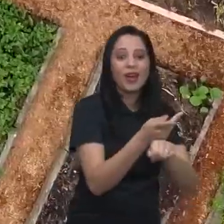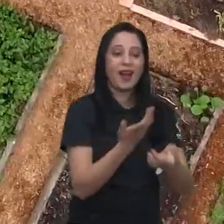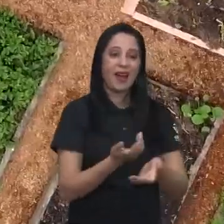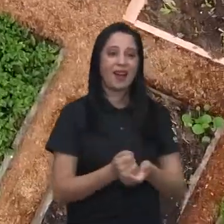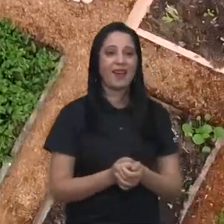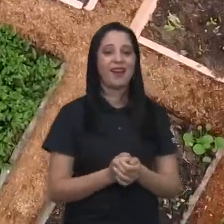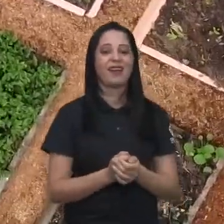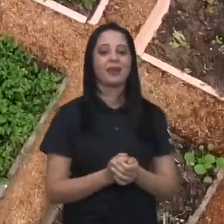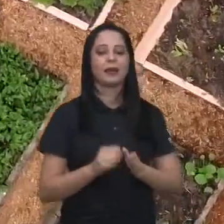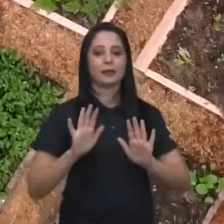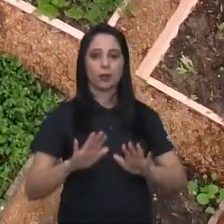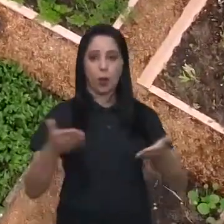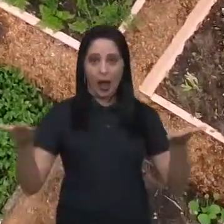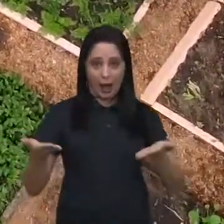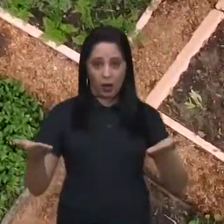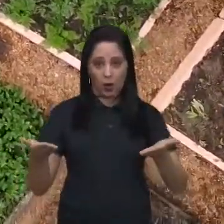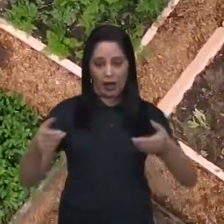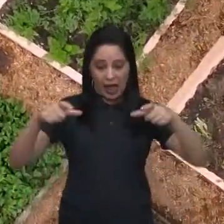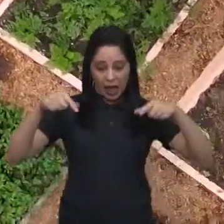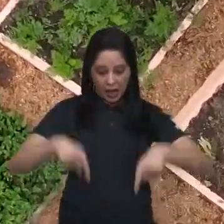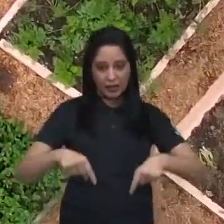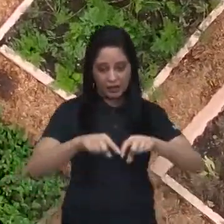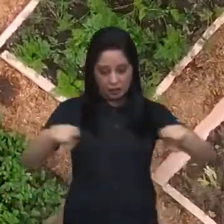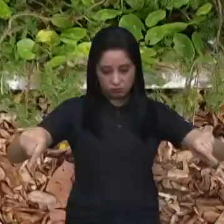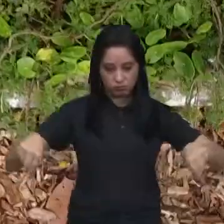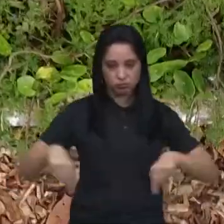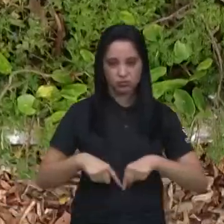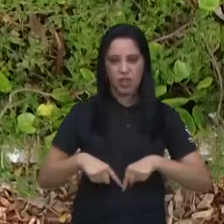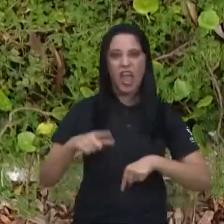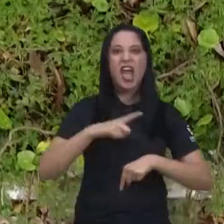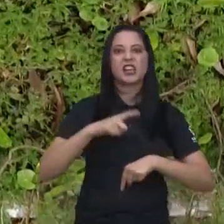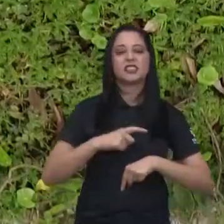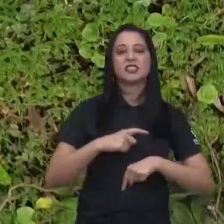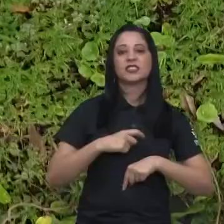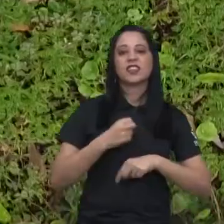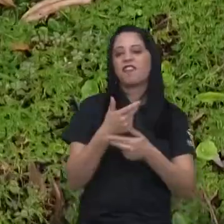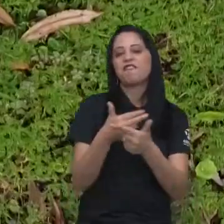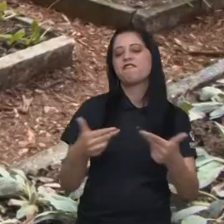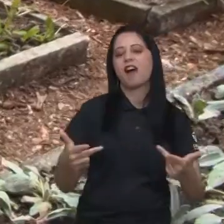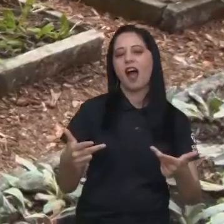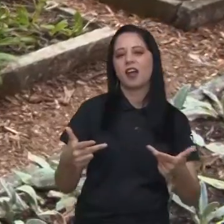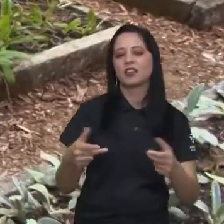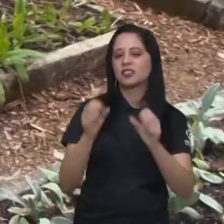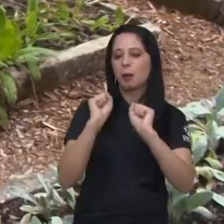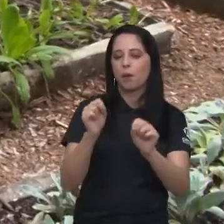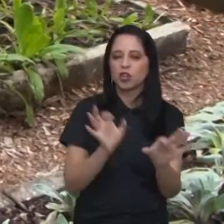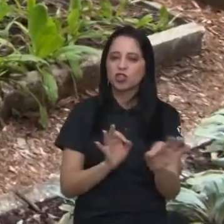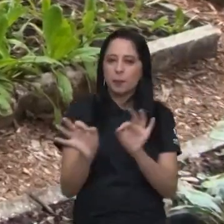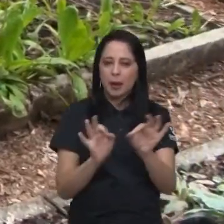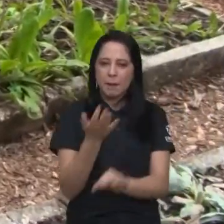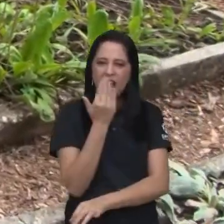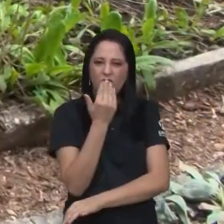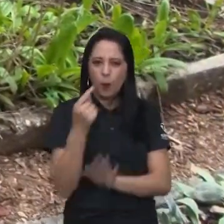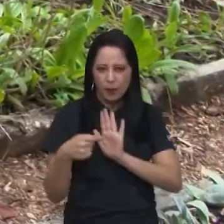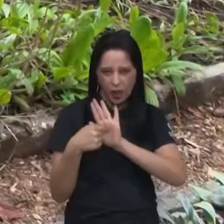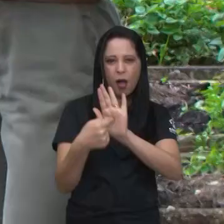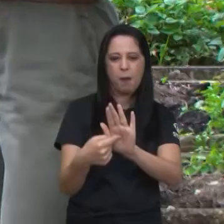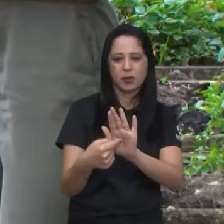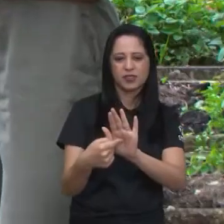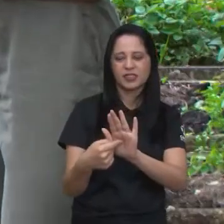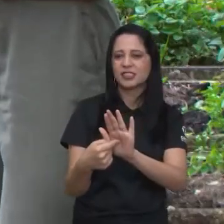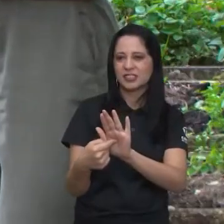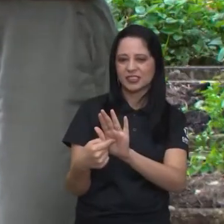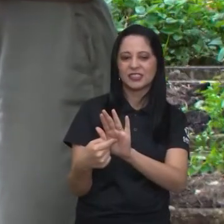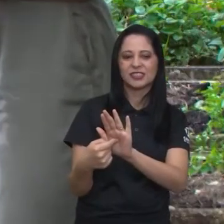Nesse espaço que a gente está, tem várias espécies. Dá pra gente preparar um prato rápido aqui, mostrar que, além